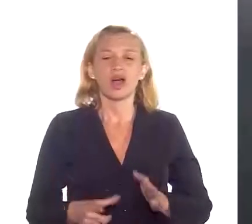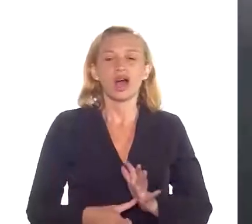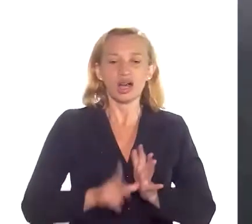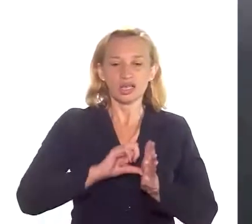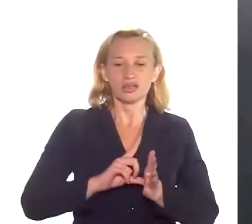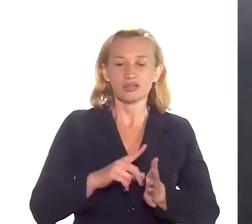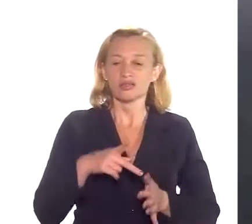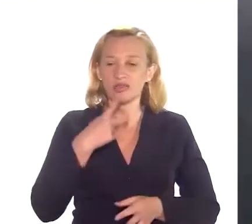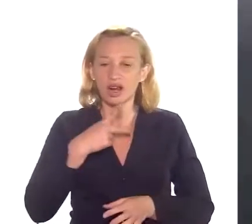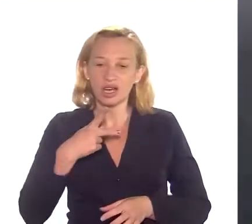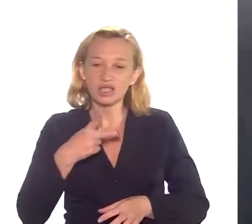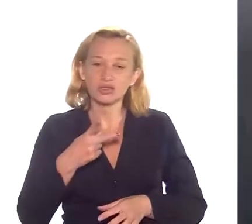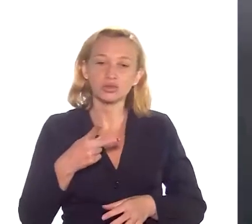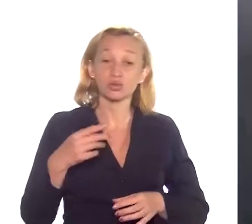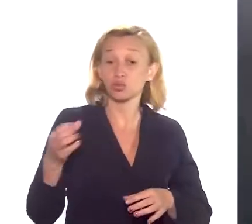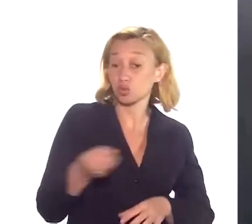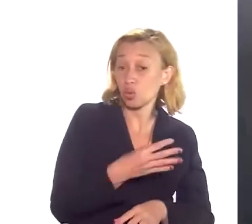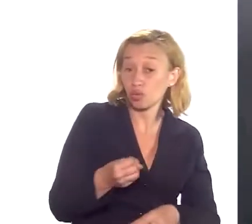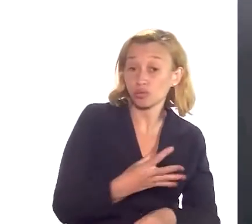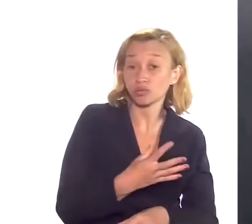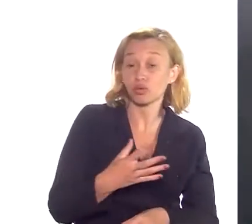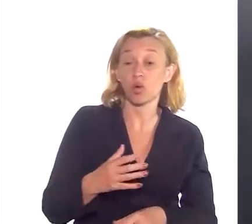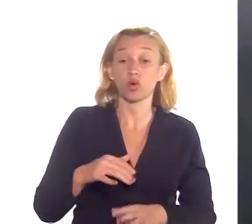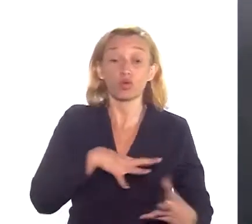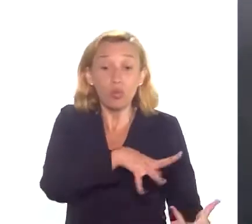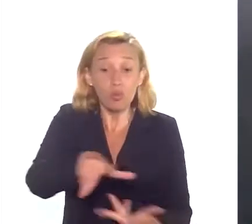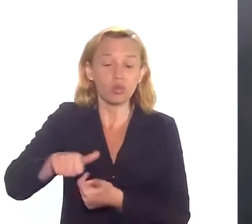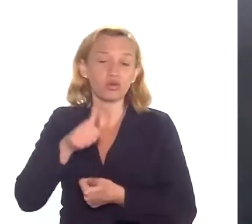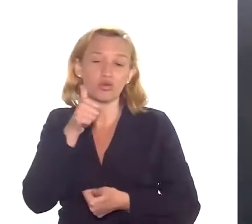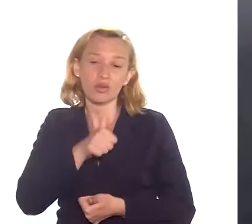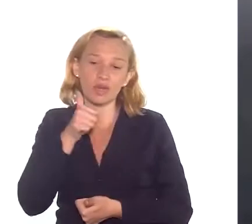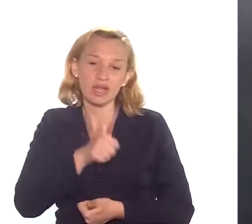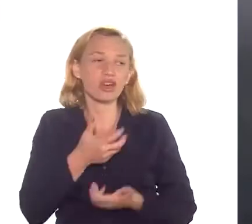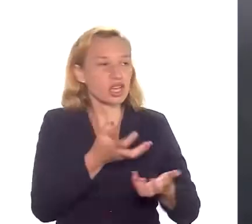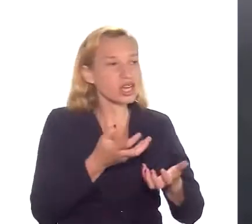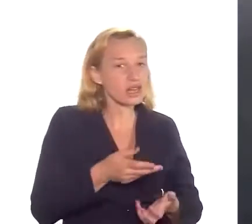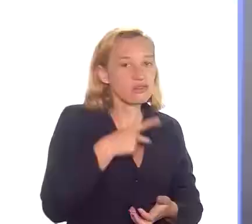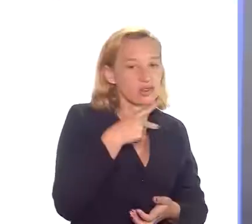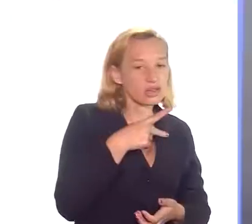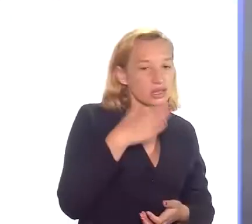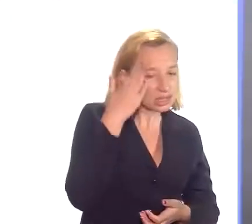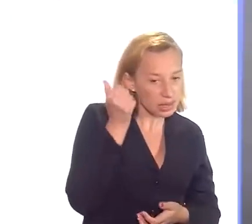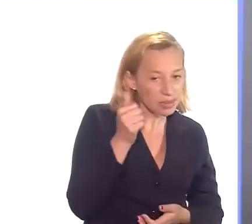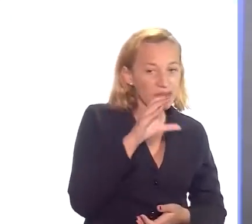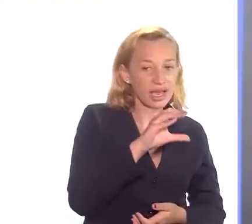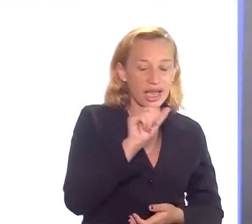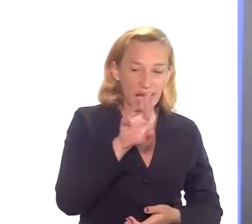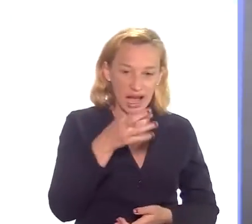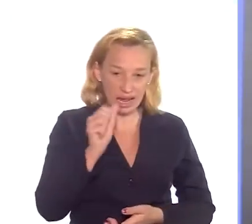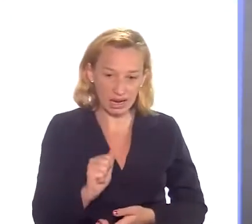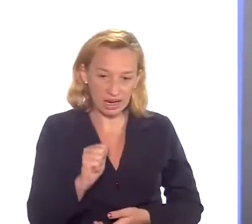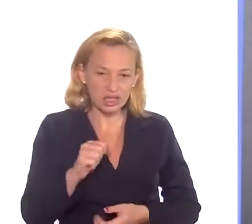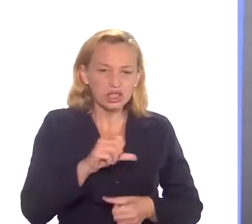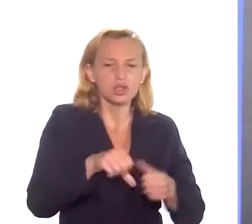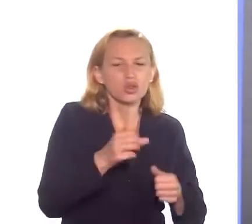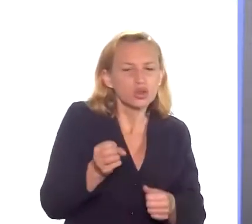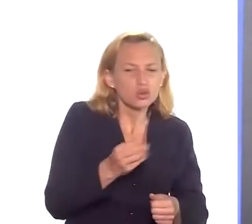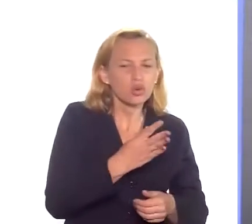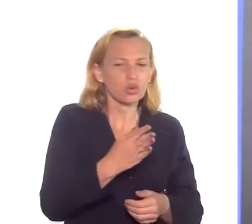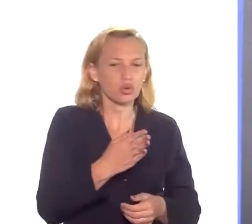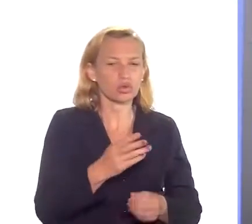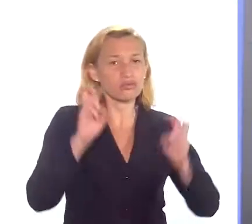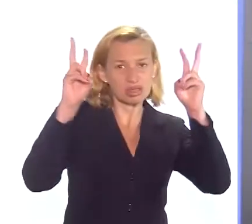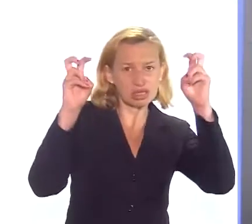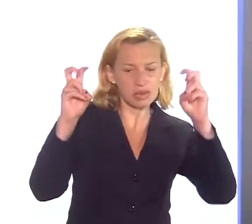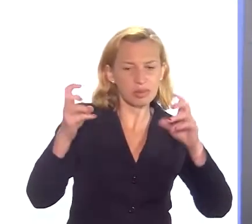No bloco anterior, nós falávamos de várias novidades do mundo do empreendedorismo feminino. Eu queria saber com você, Carla, a respeito da inovação,